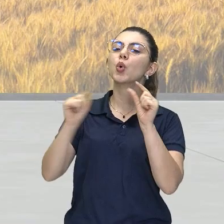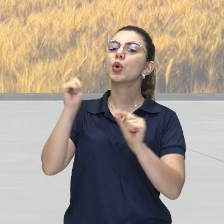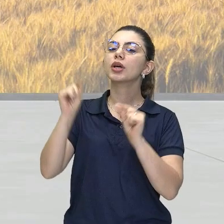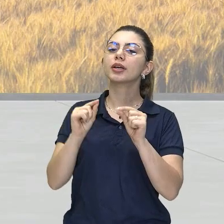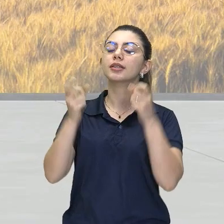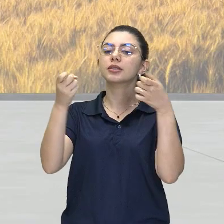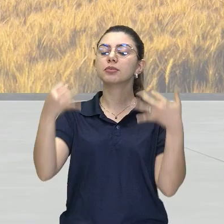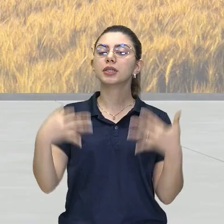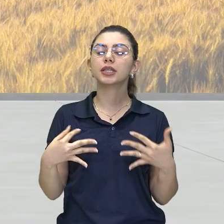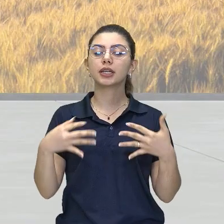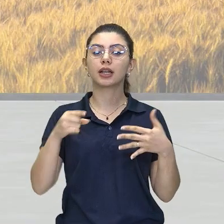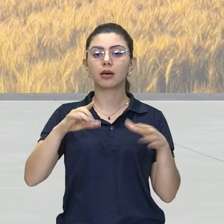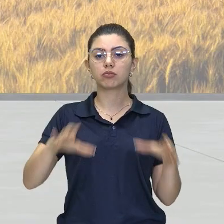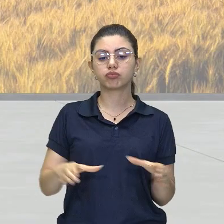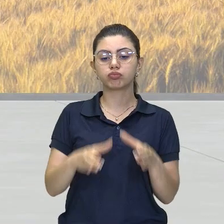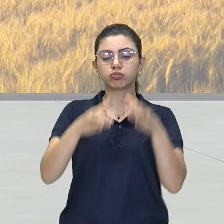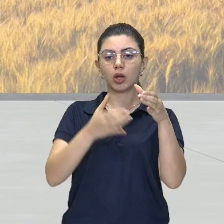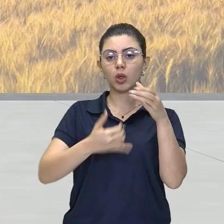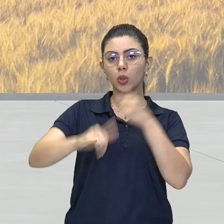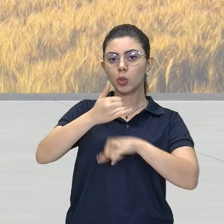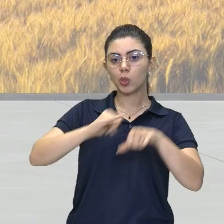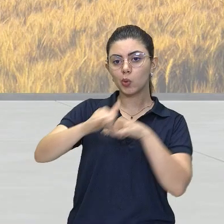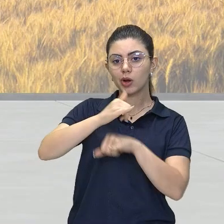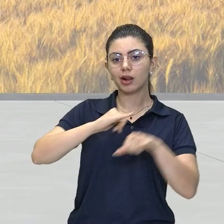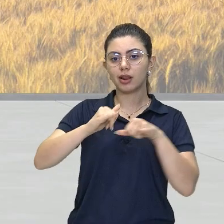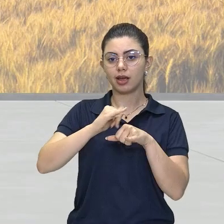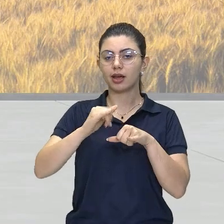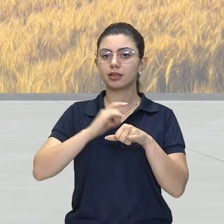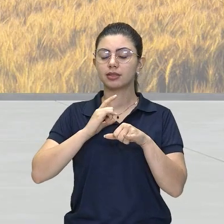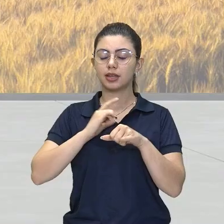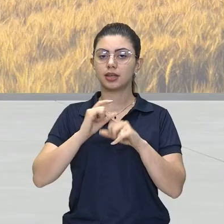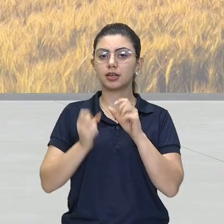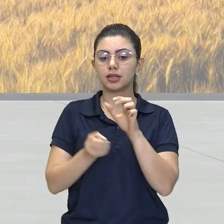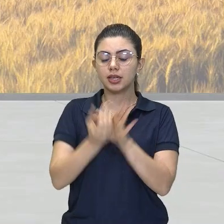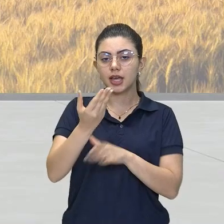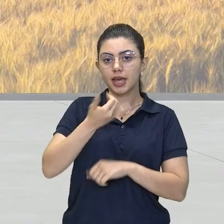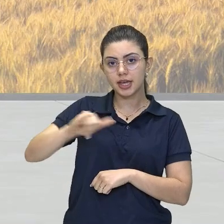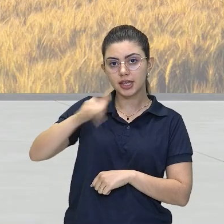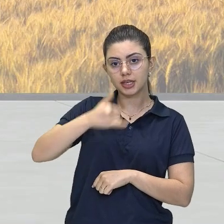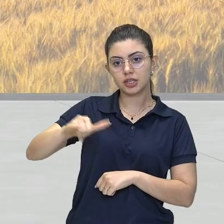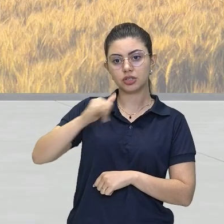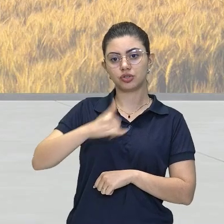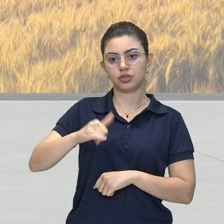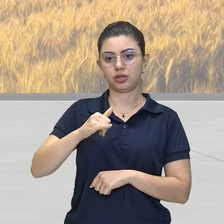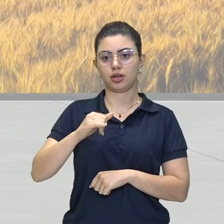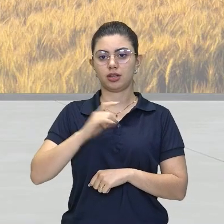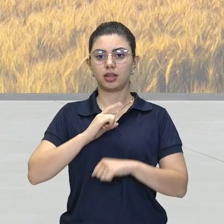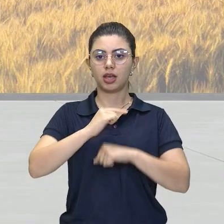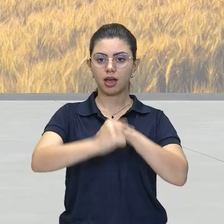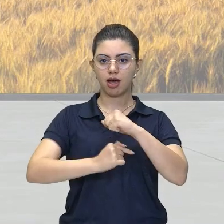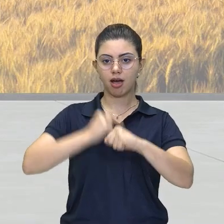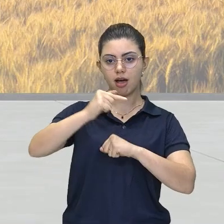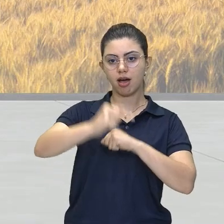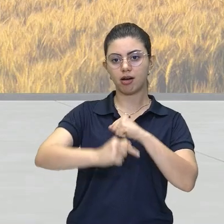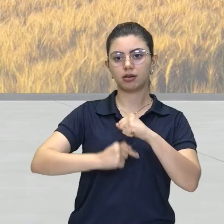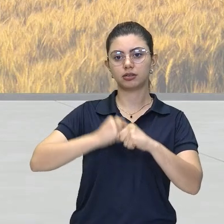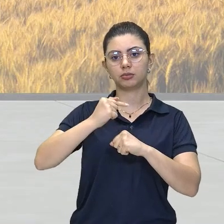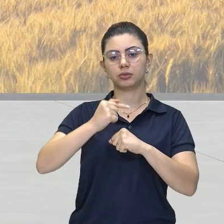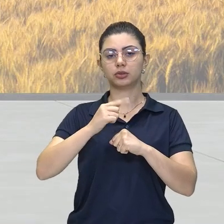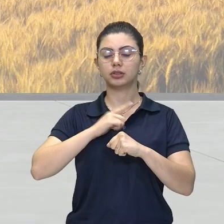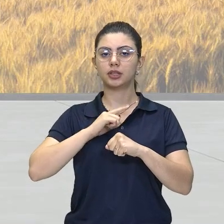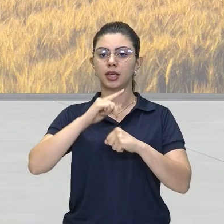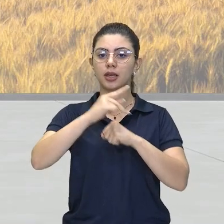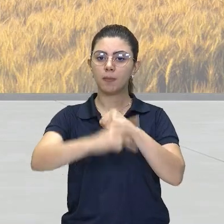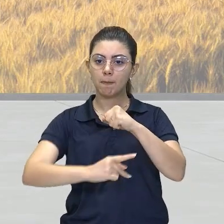energia liberada a partir do núcleo dos átomos, que é composto por prótons e nêutrons. Então, essa